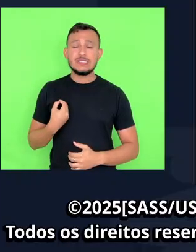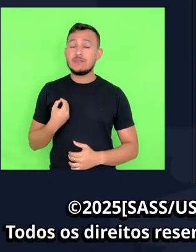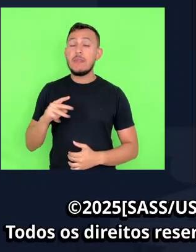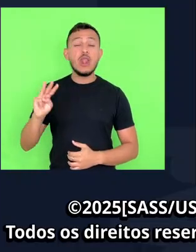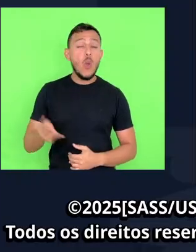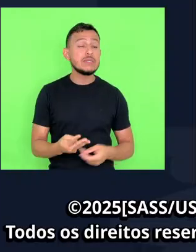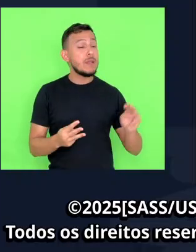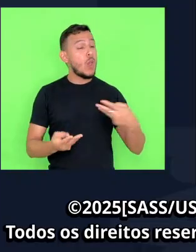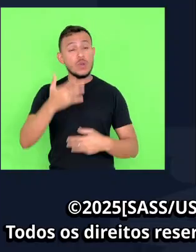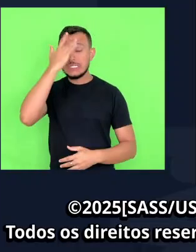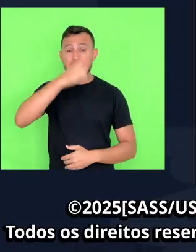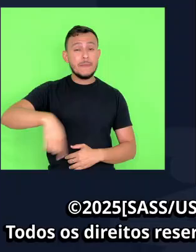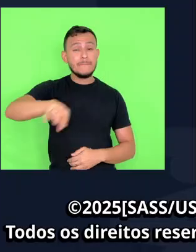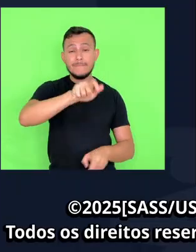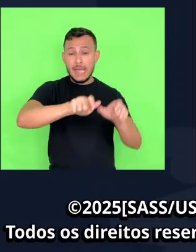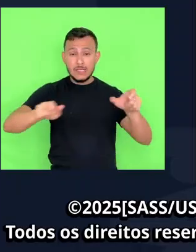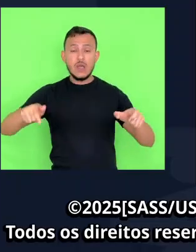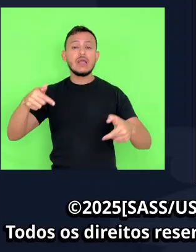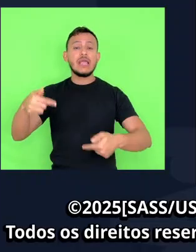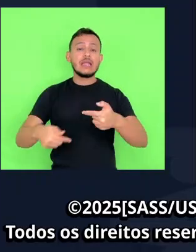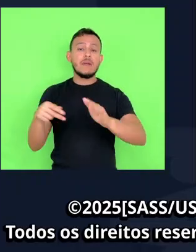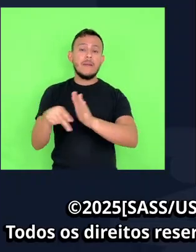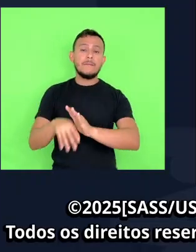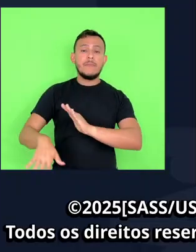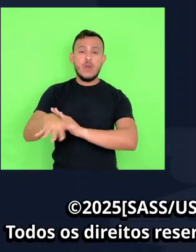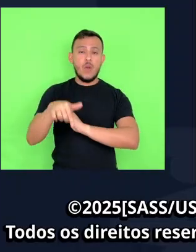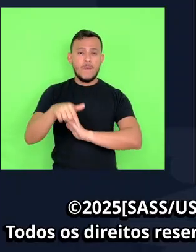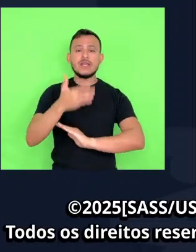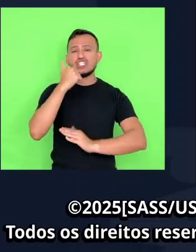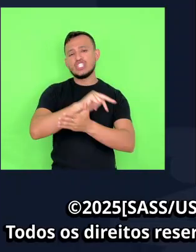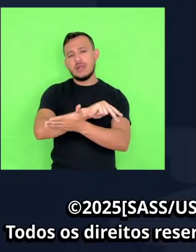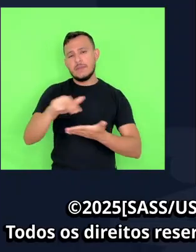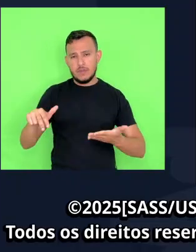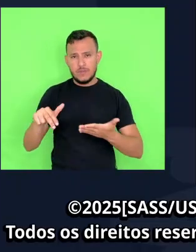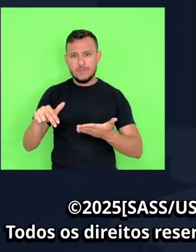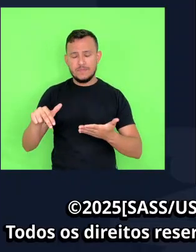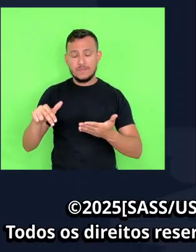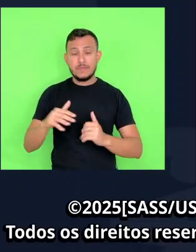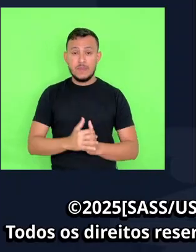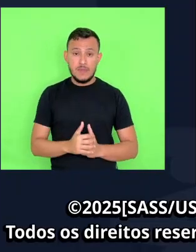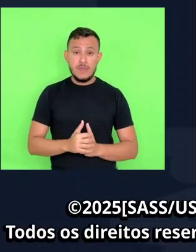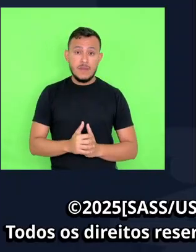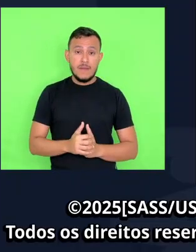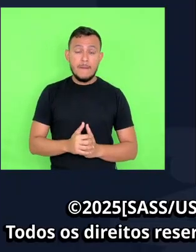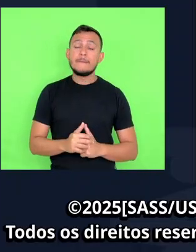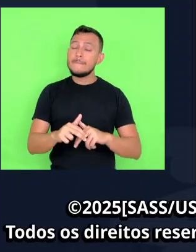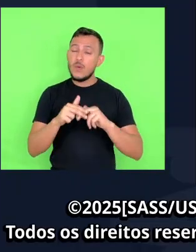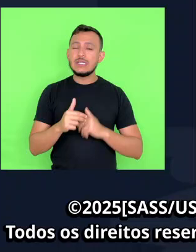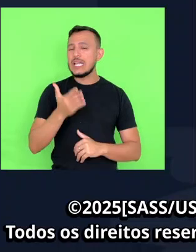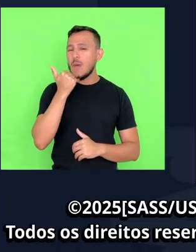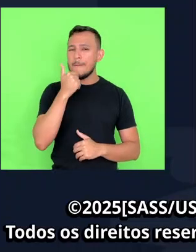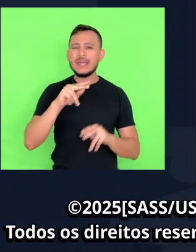milhões de pessoas que trabalham na cadeia de suprimento de alimentos. Então, aquela comida